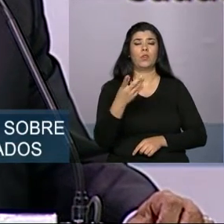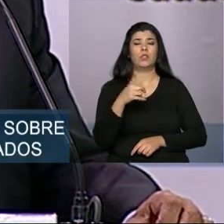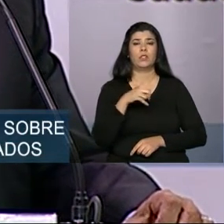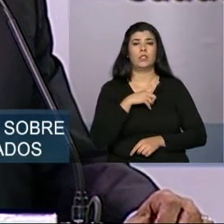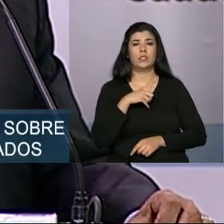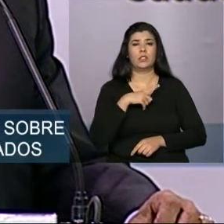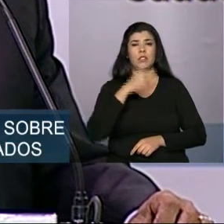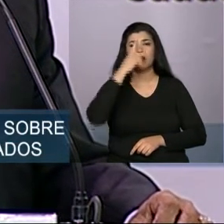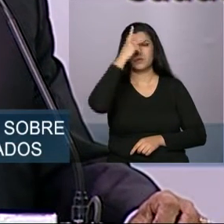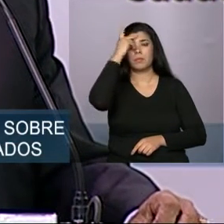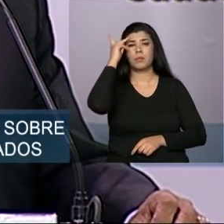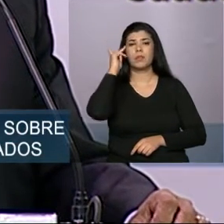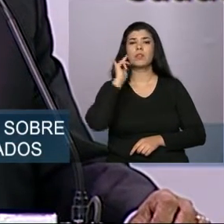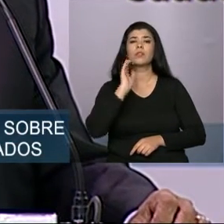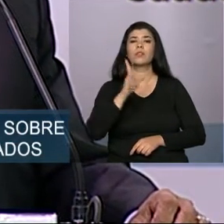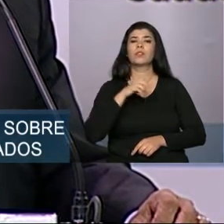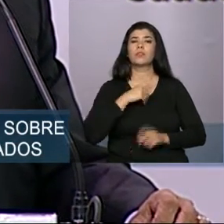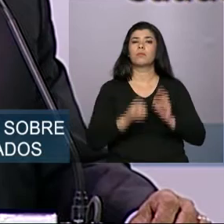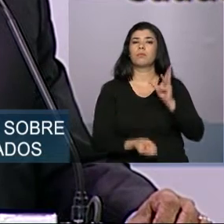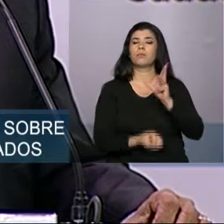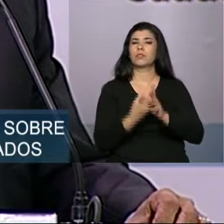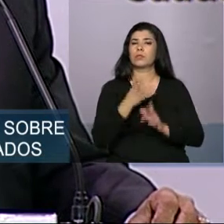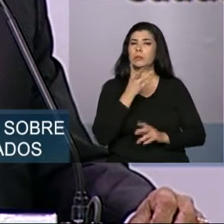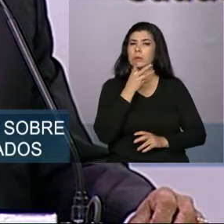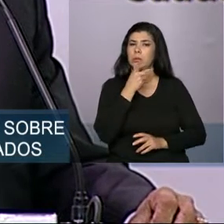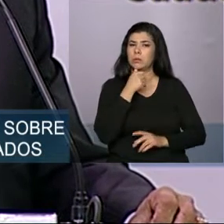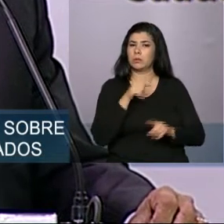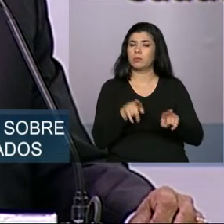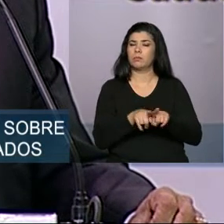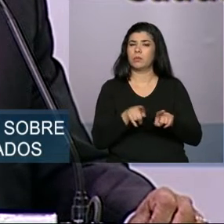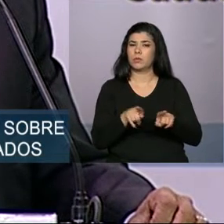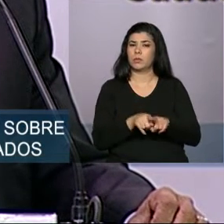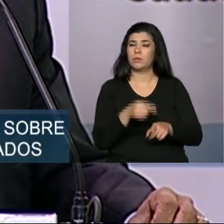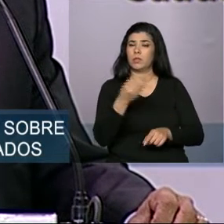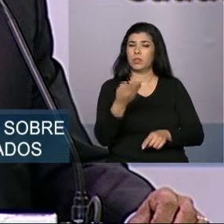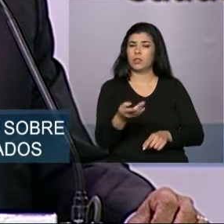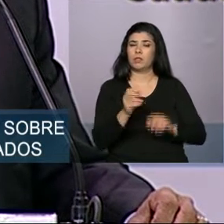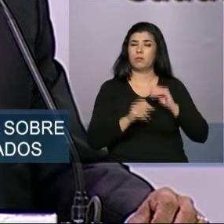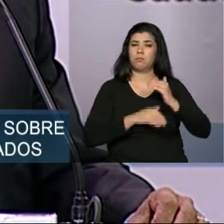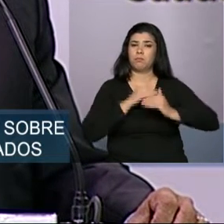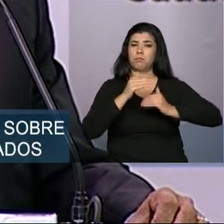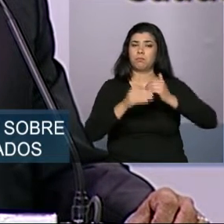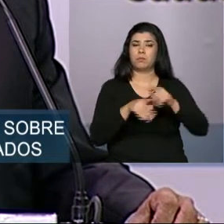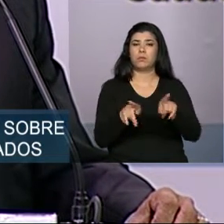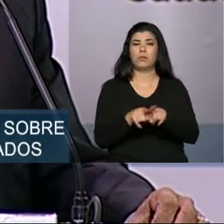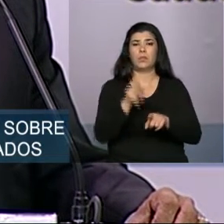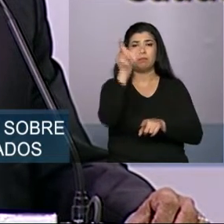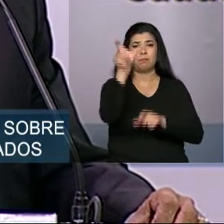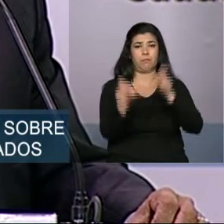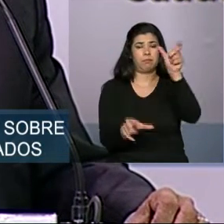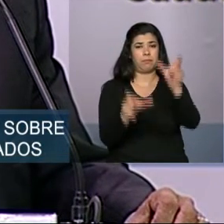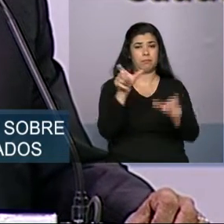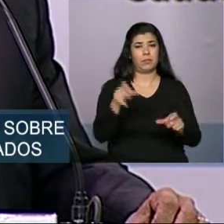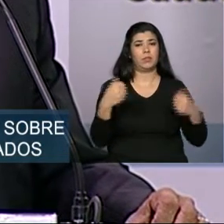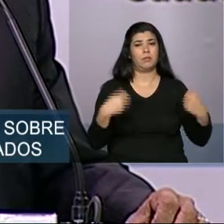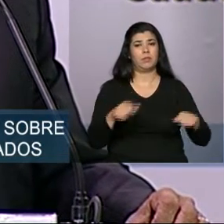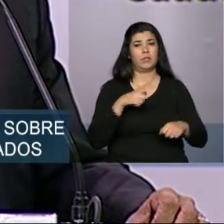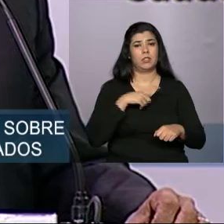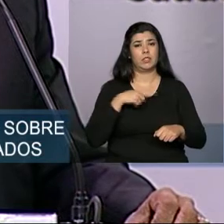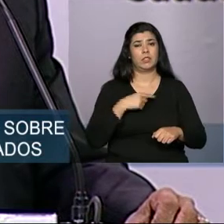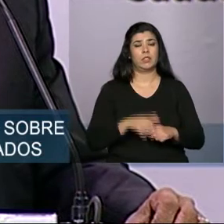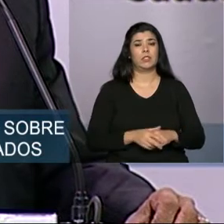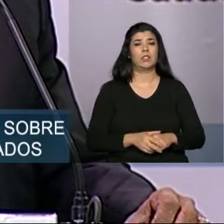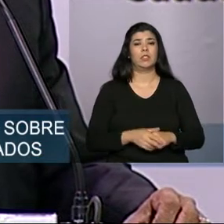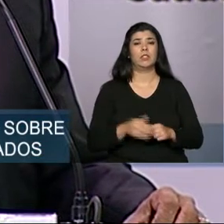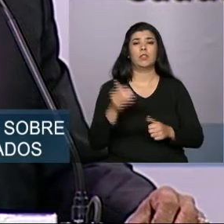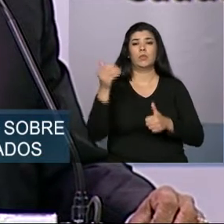e até quem fabrique isso, vai demorar, mas isso também vai envolver o consumidor. Portanto, vai ter alternativas